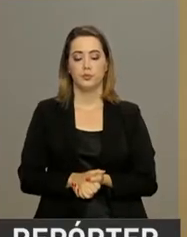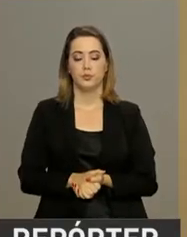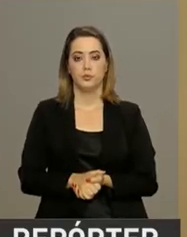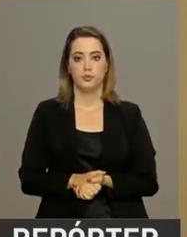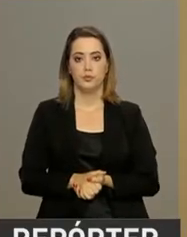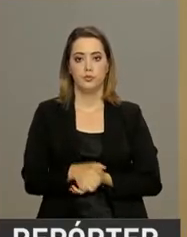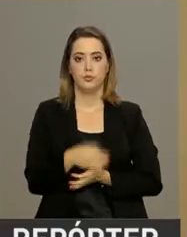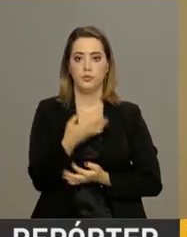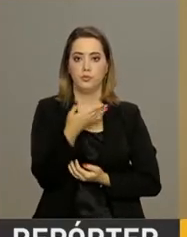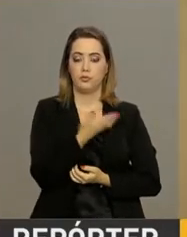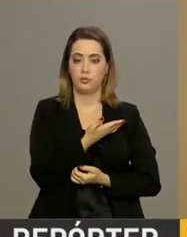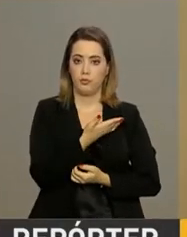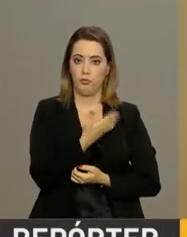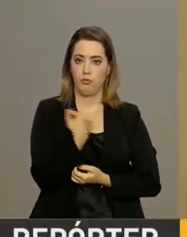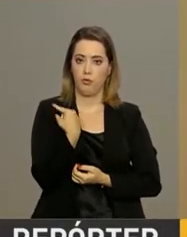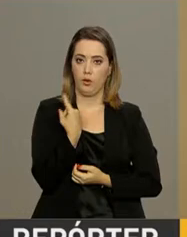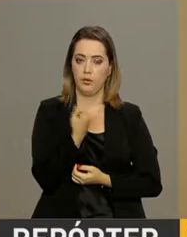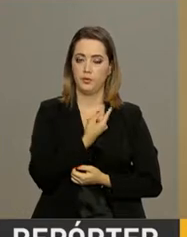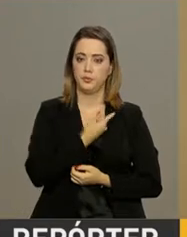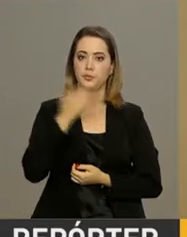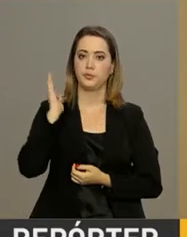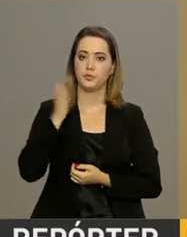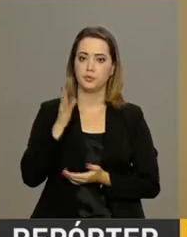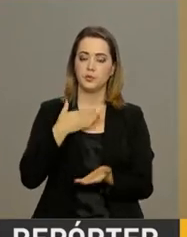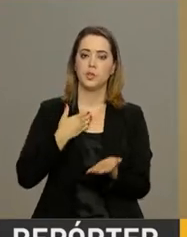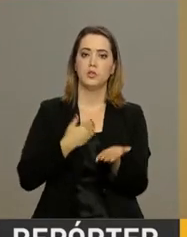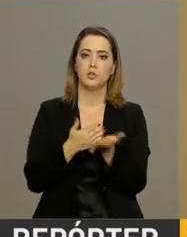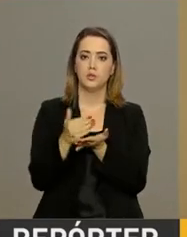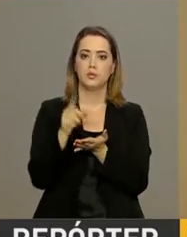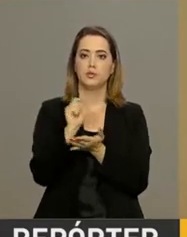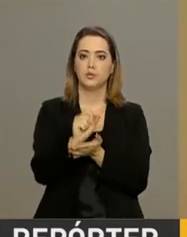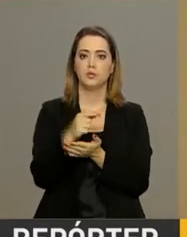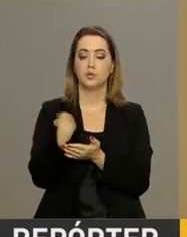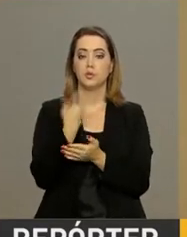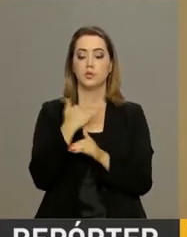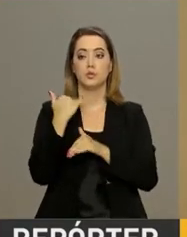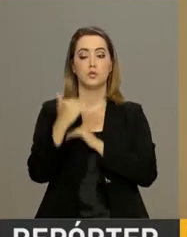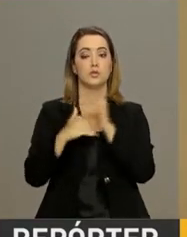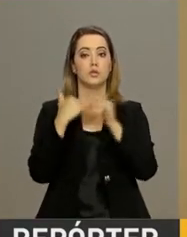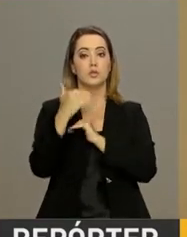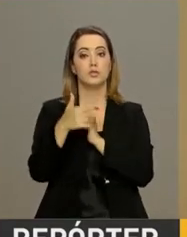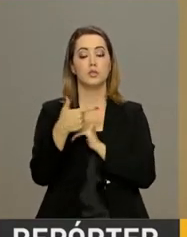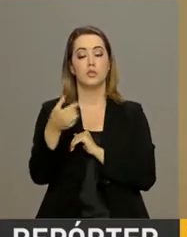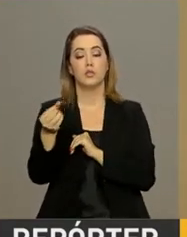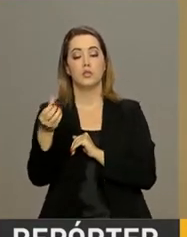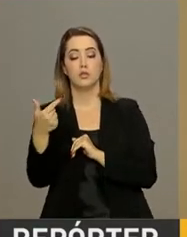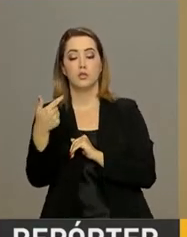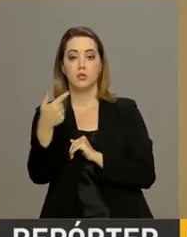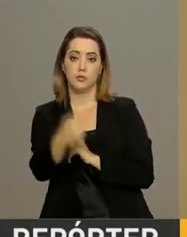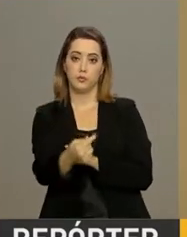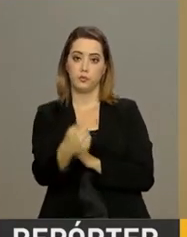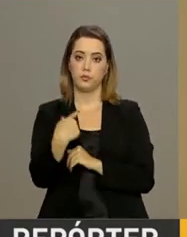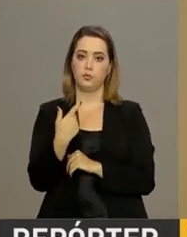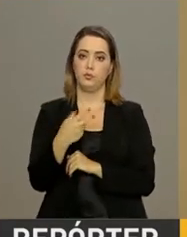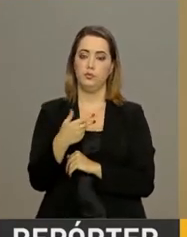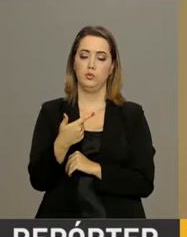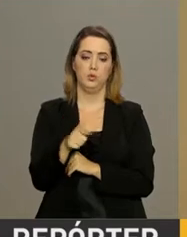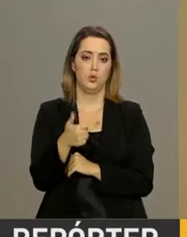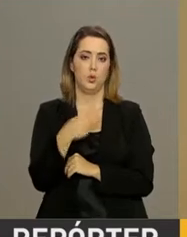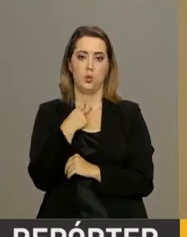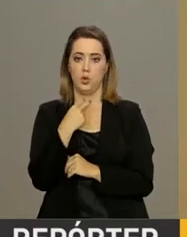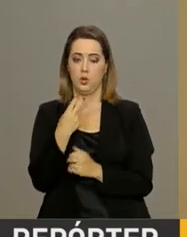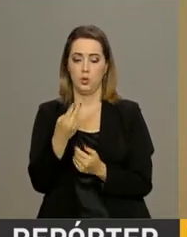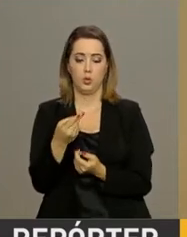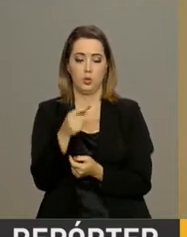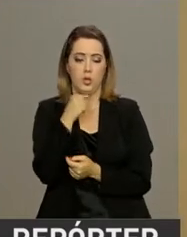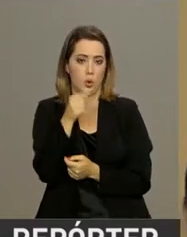Os fundamentos já estão estabelecidos, já começam a estabelecer. Devemos crescer em 2017, não temos dúvida disso. Não